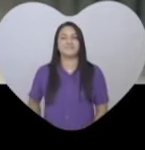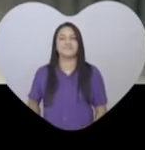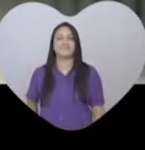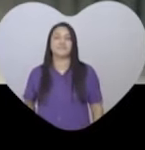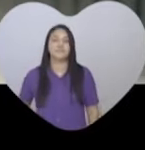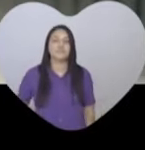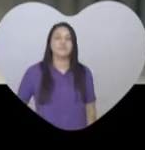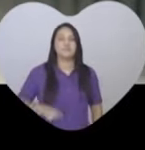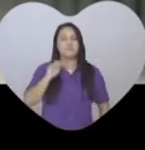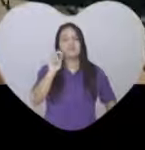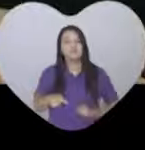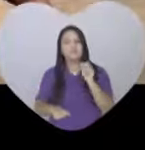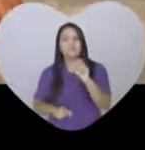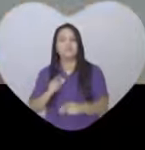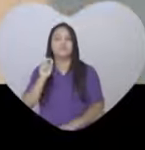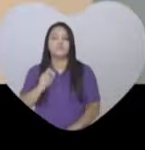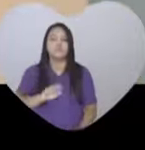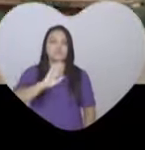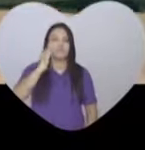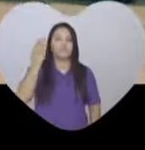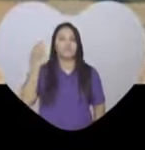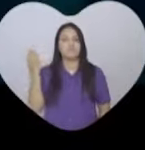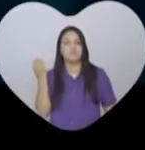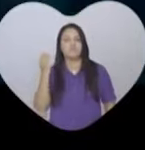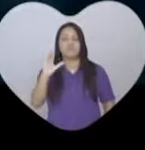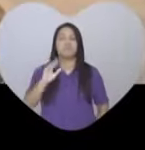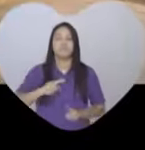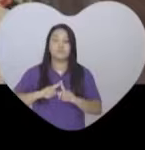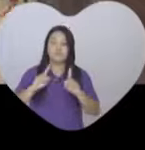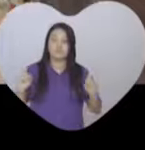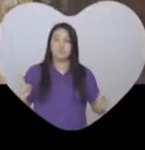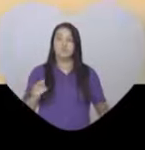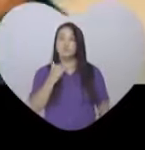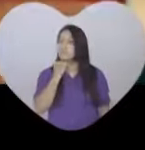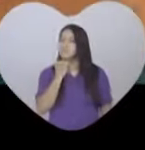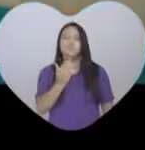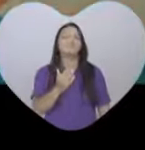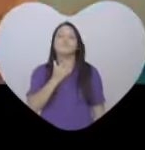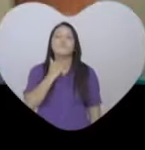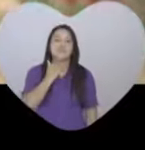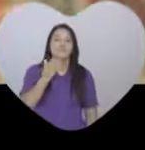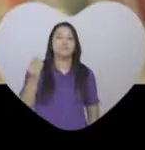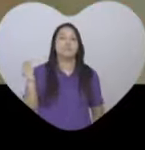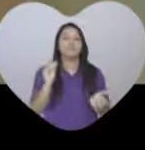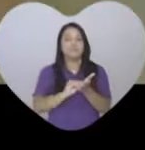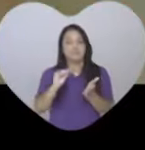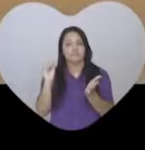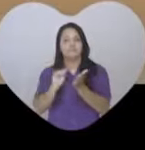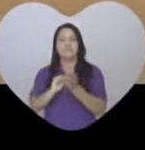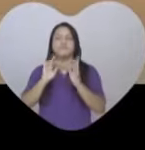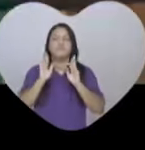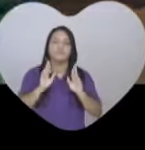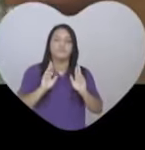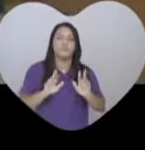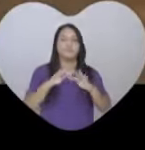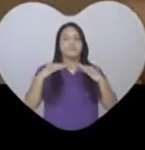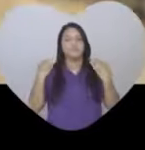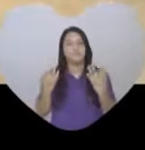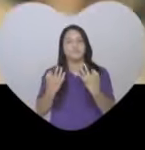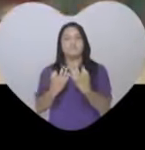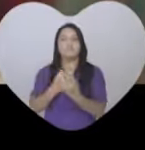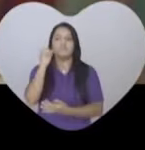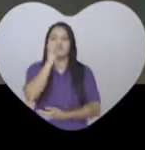É Paulo governador. Eles atacaram, fake news eles postaram, mas não adiantou, não. Mas não